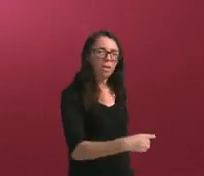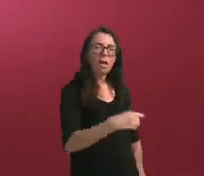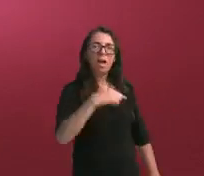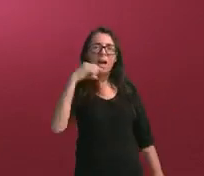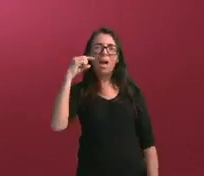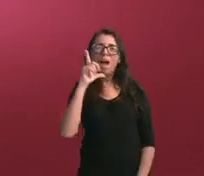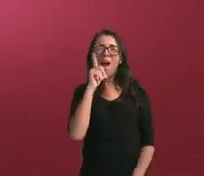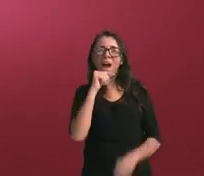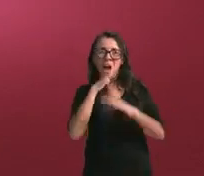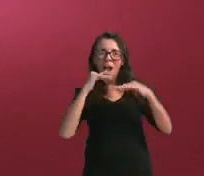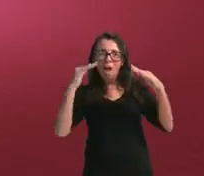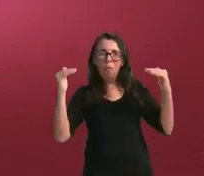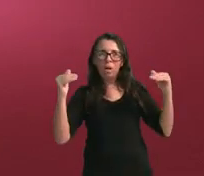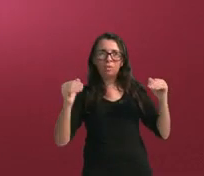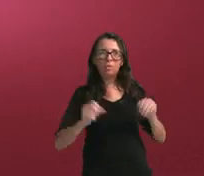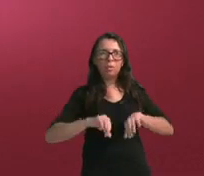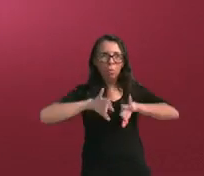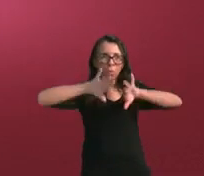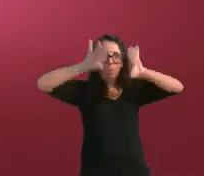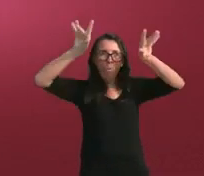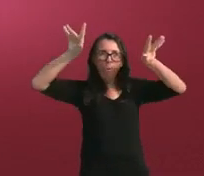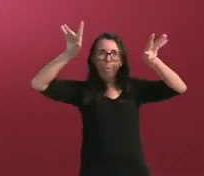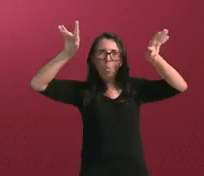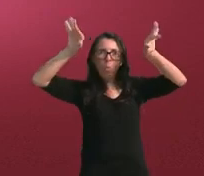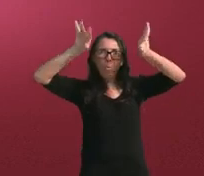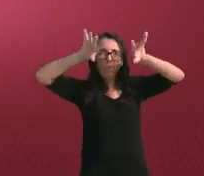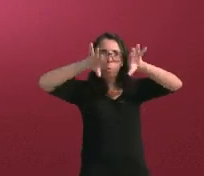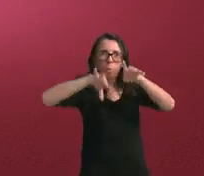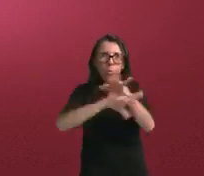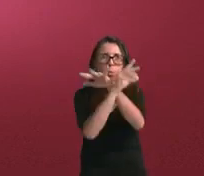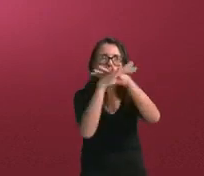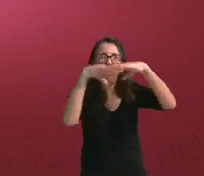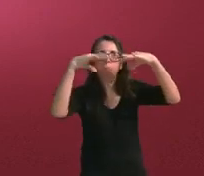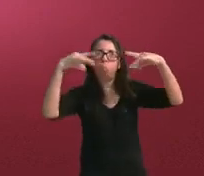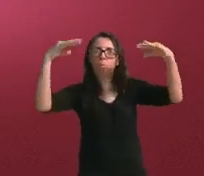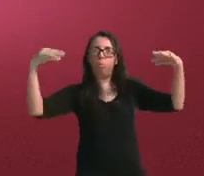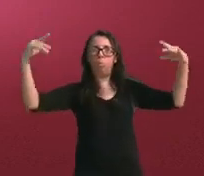se alegrou com o agir de Deus,